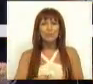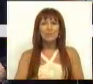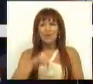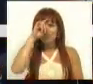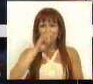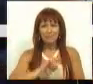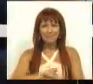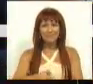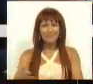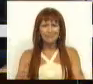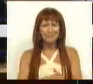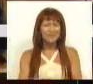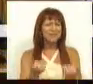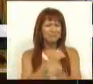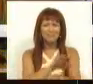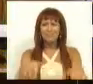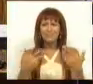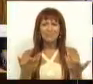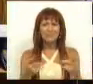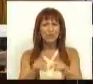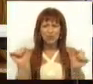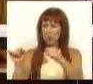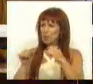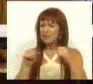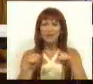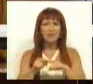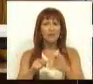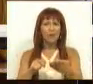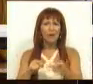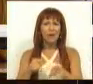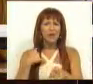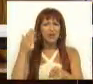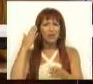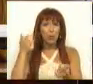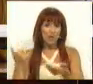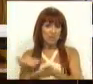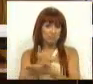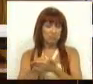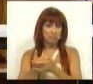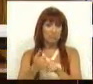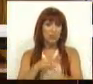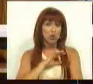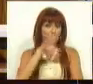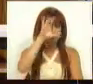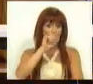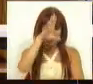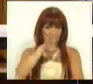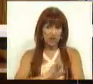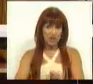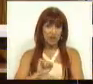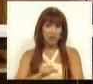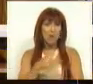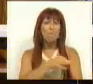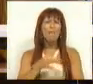evocar a mensagem de consenso que recolho, que penso ter recolhido do Sr. Ministro de Estado, Paulo